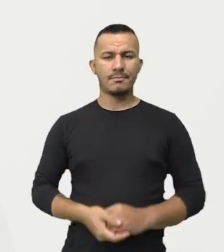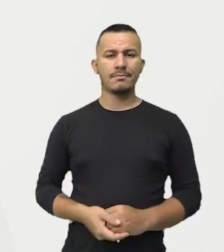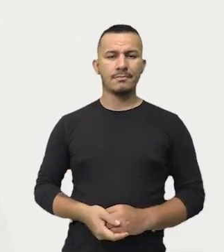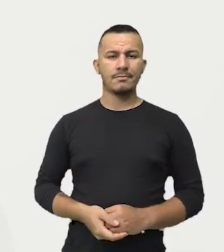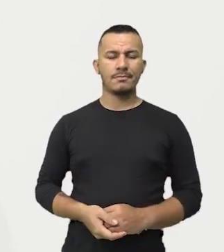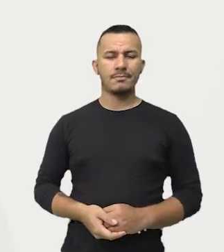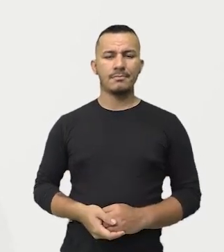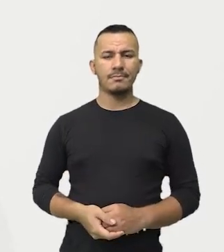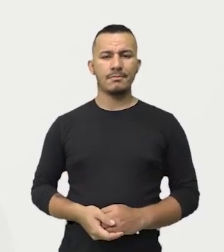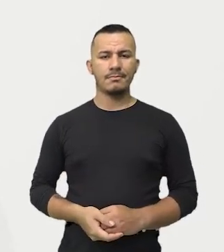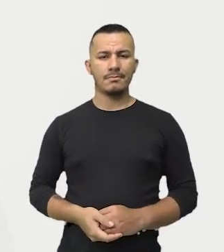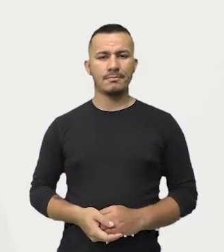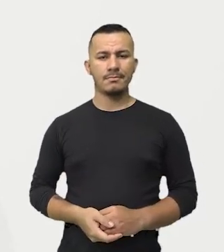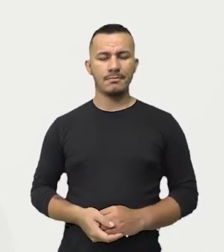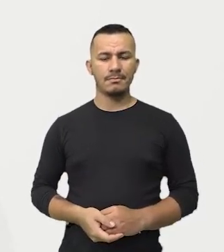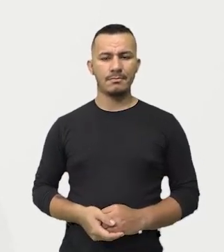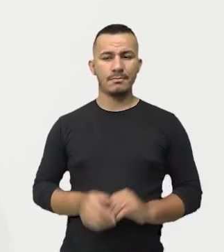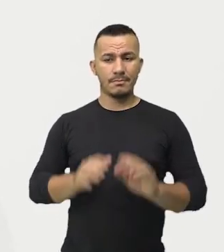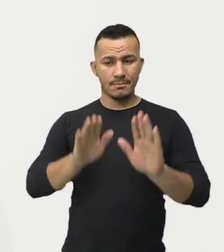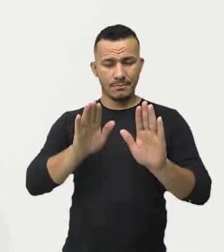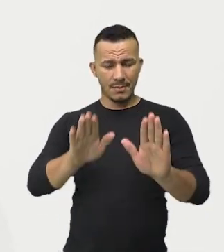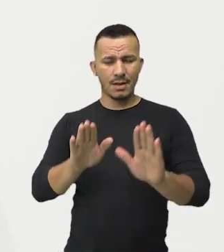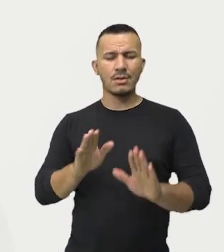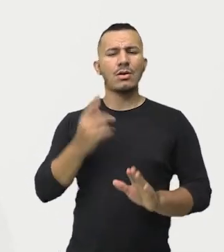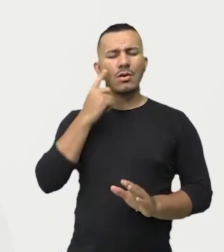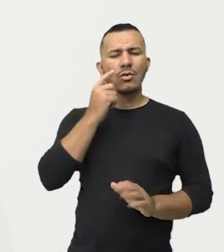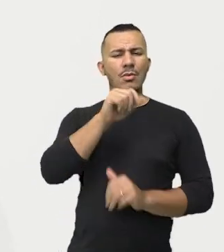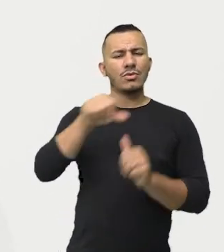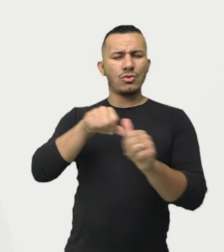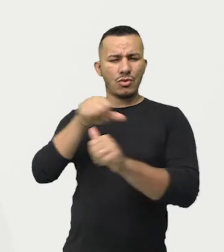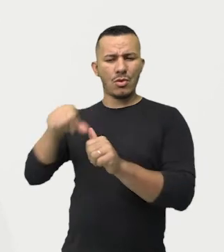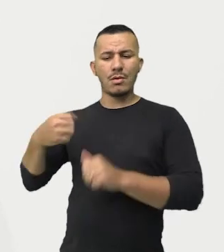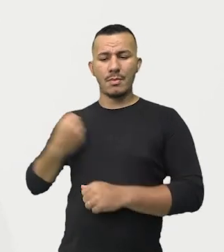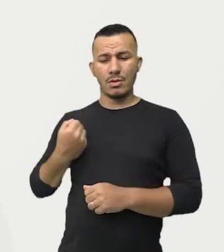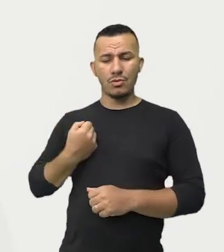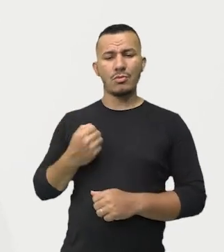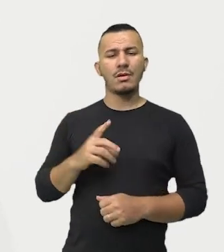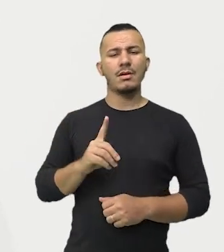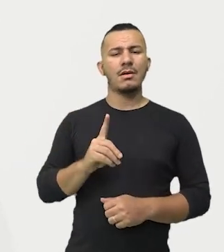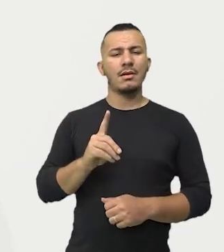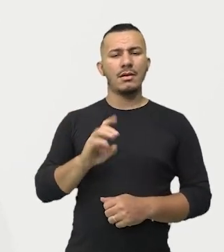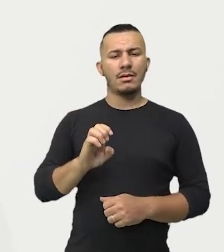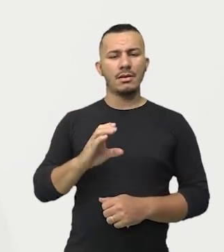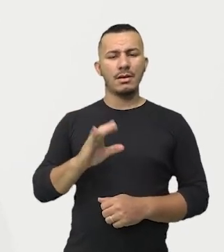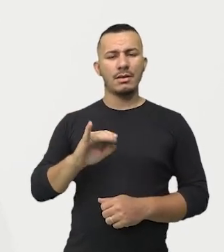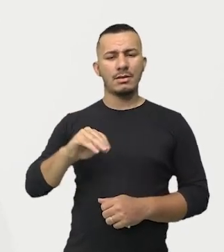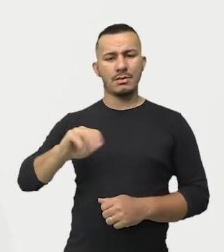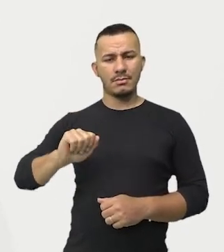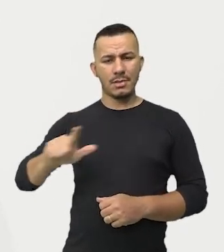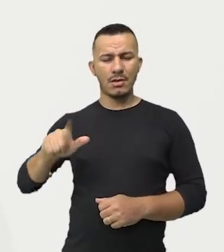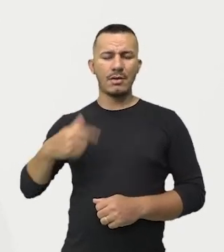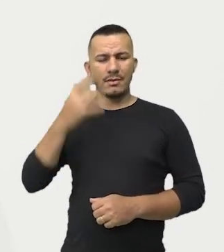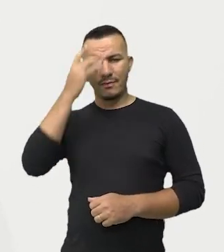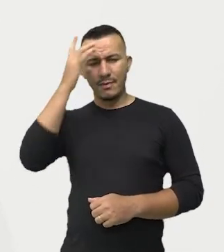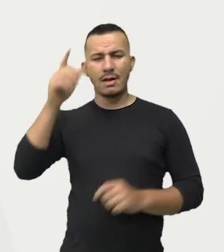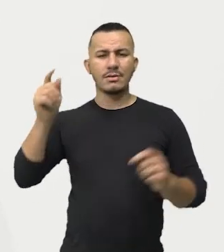sobre 2, tá bom? Só que a gente transforma para decimal e facilita aí a